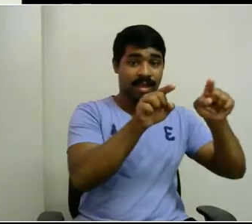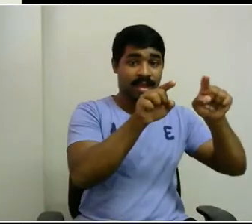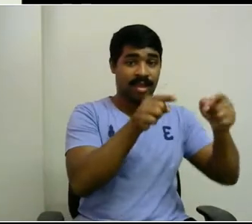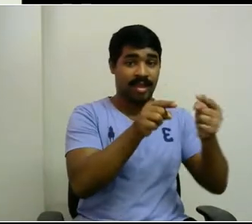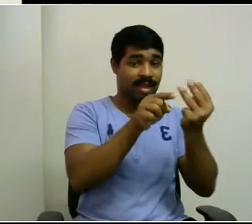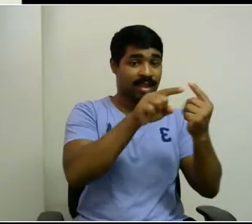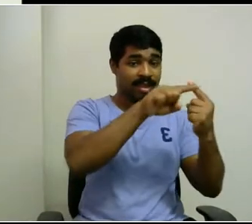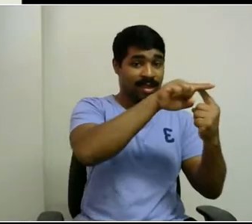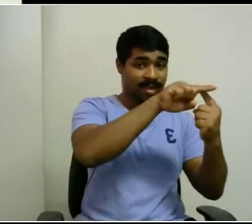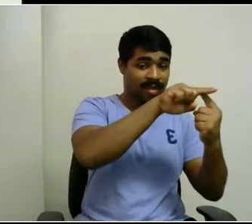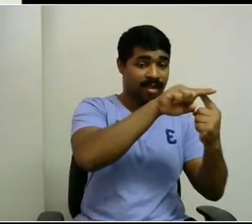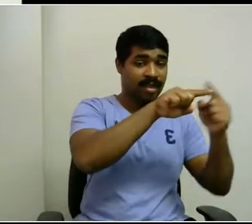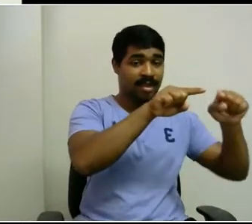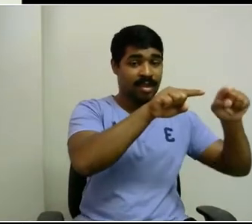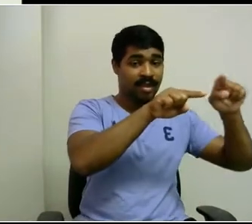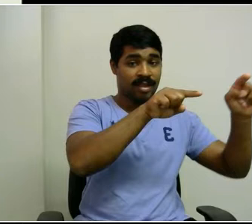ficaria menos 9.